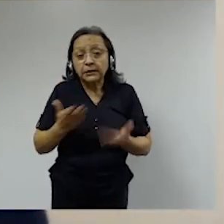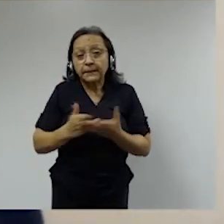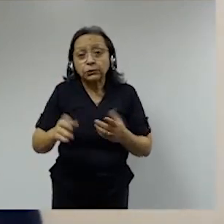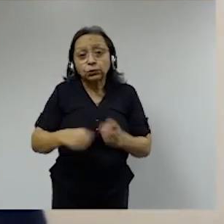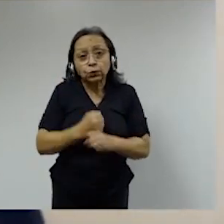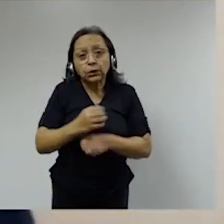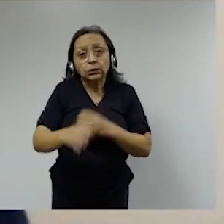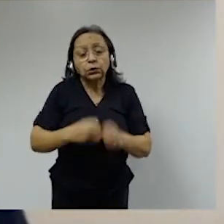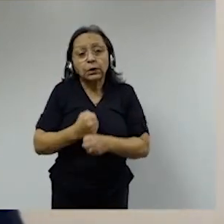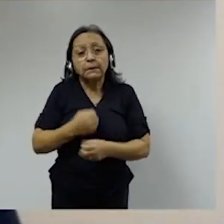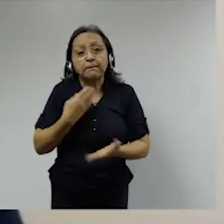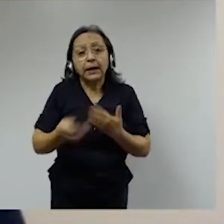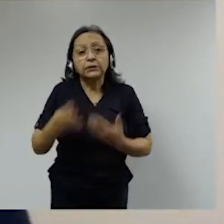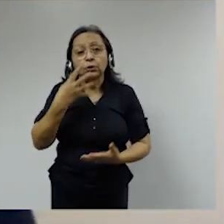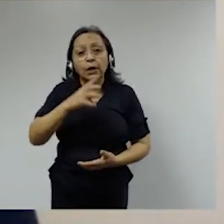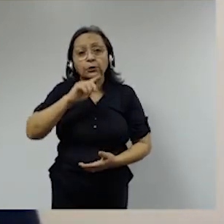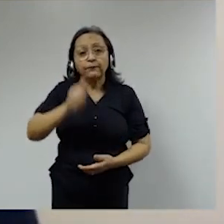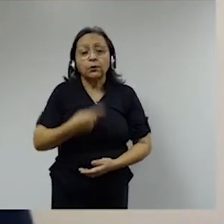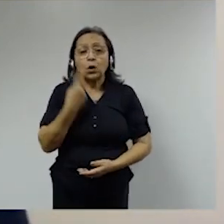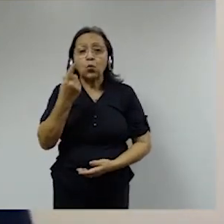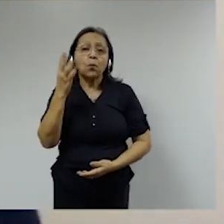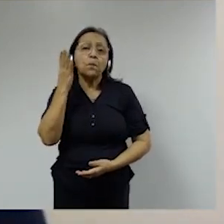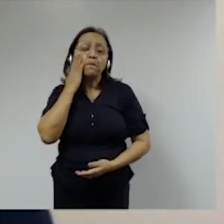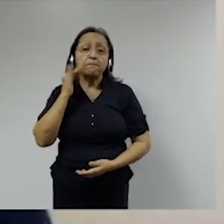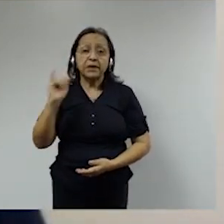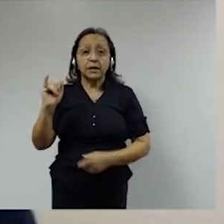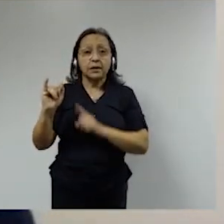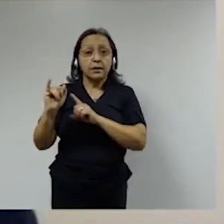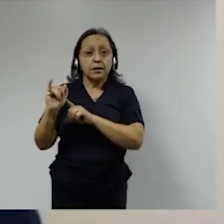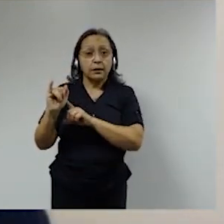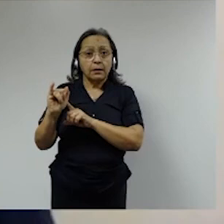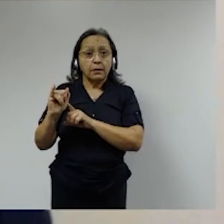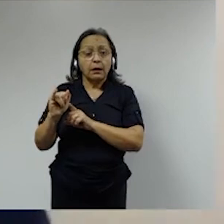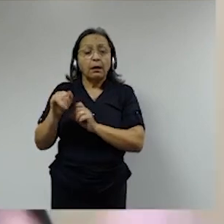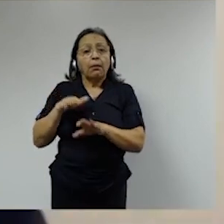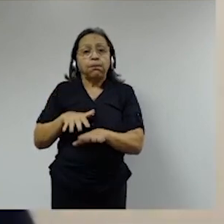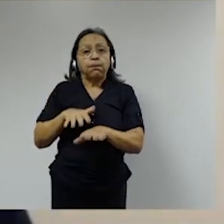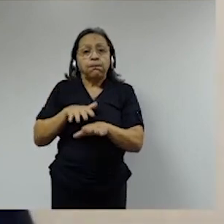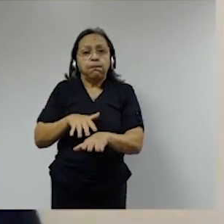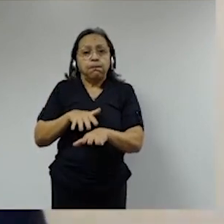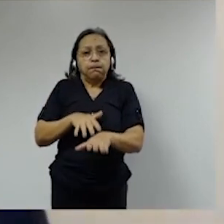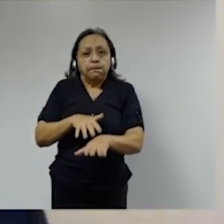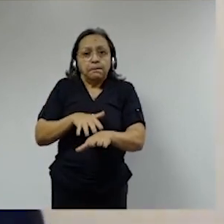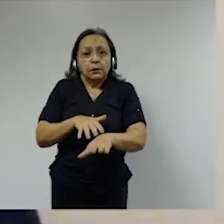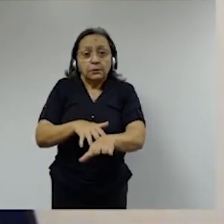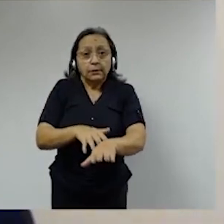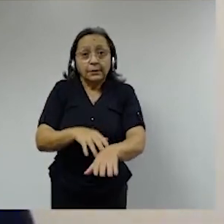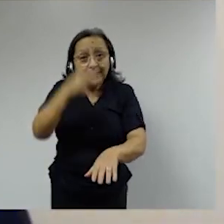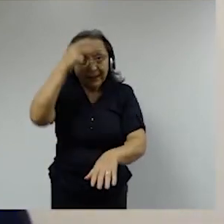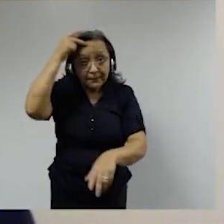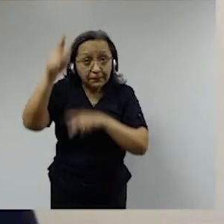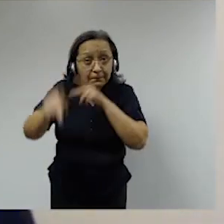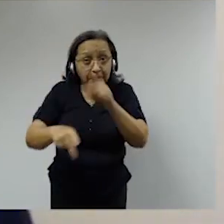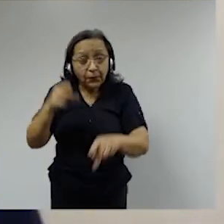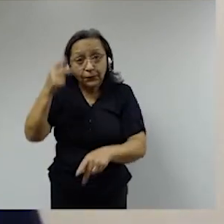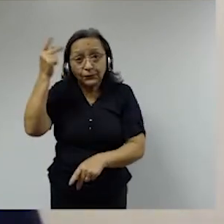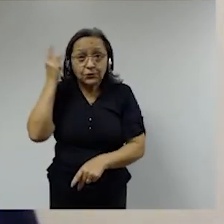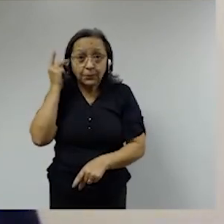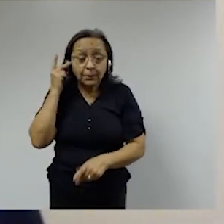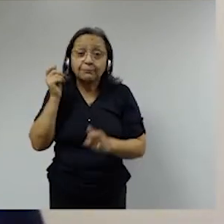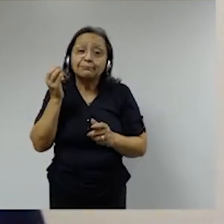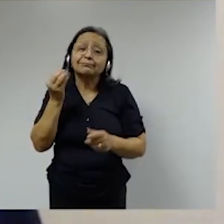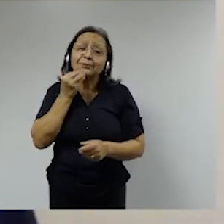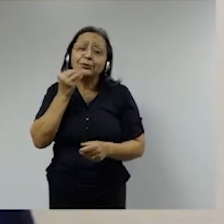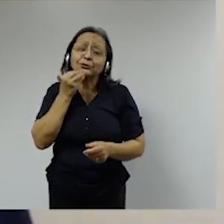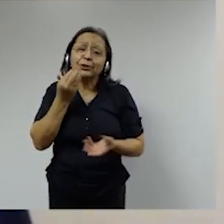perde 4,1 bilhões de reais em congestionamento. E o paulistano, ele poderia converter em